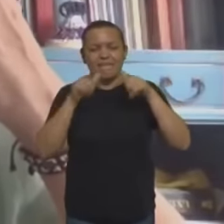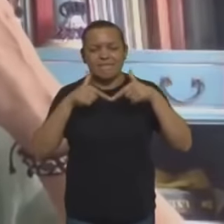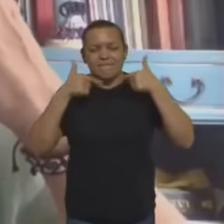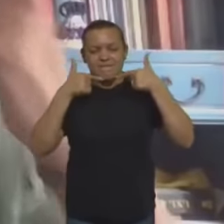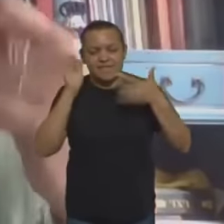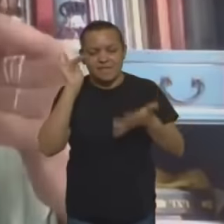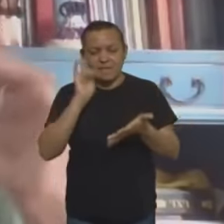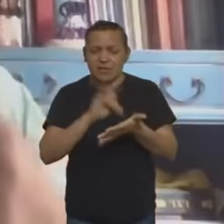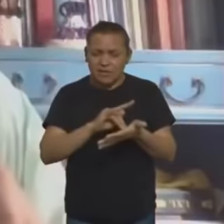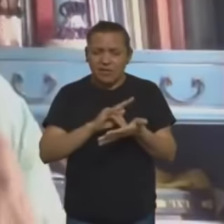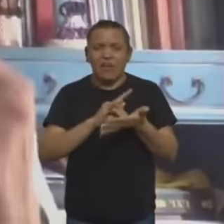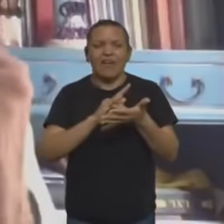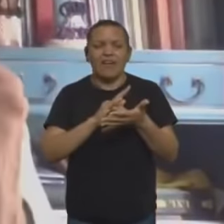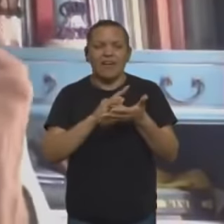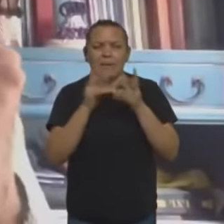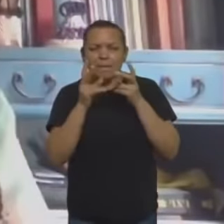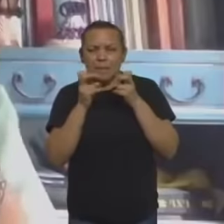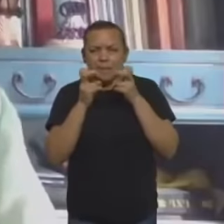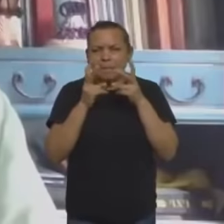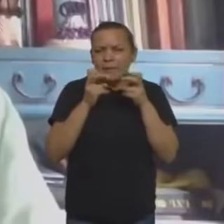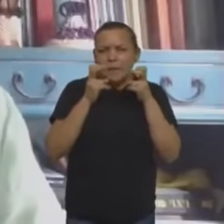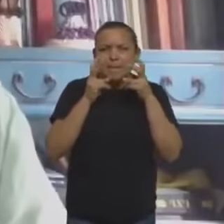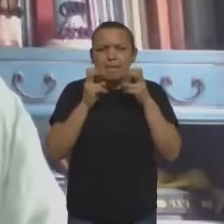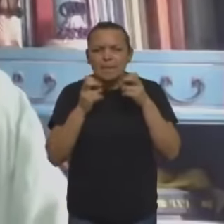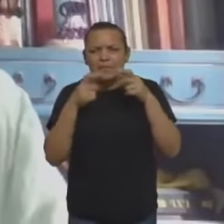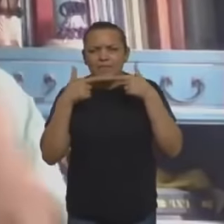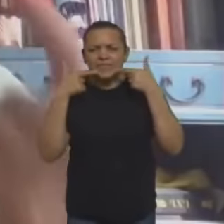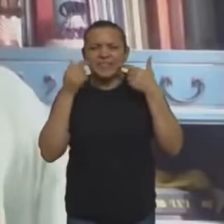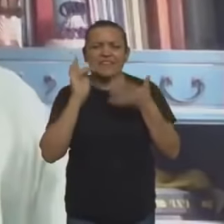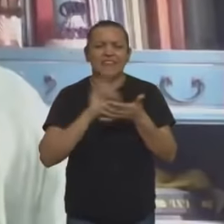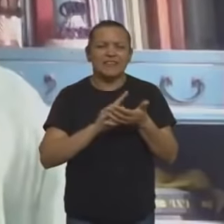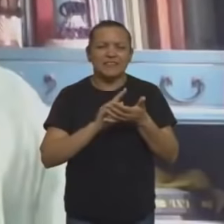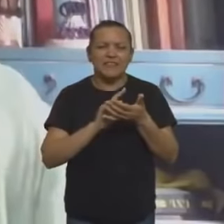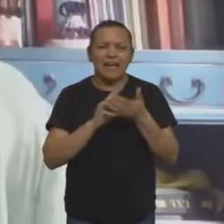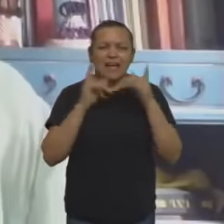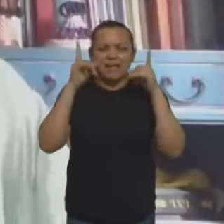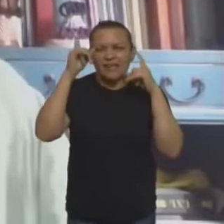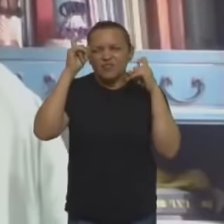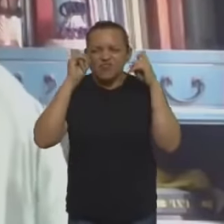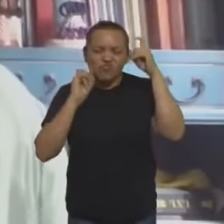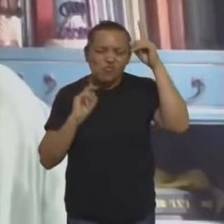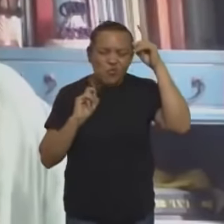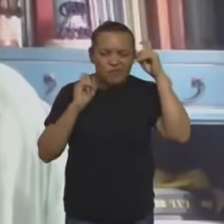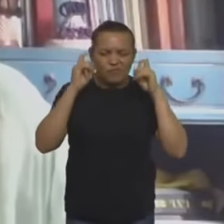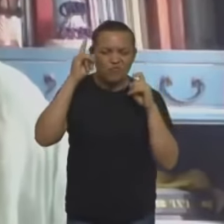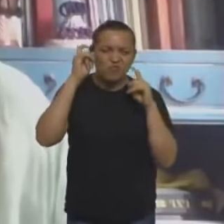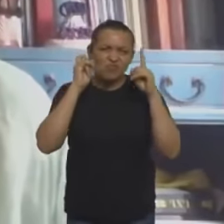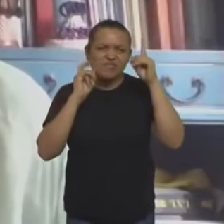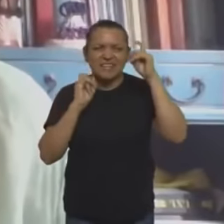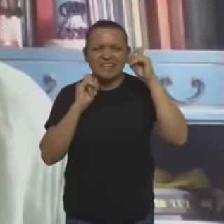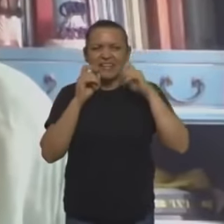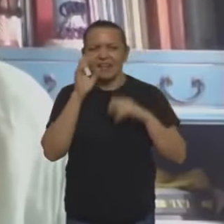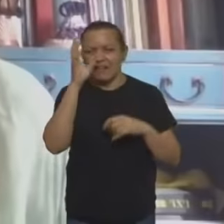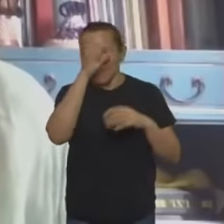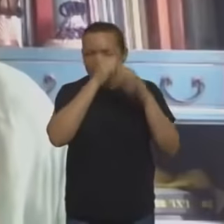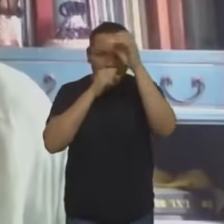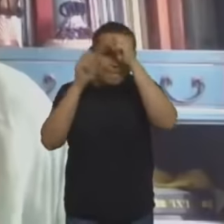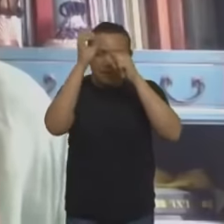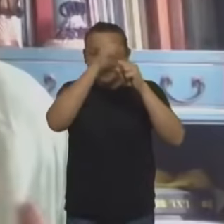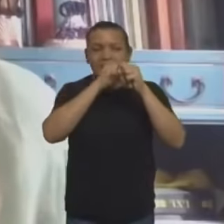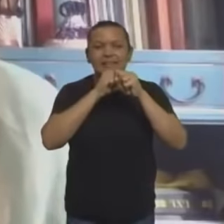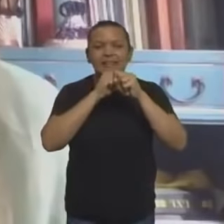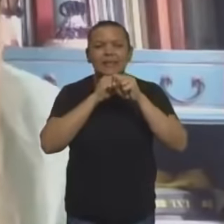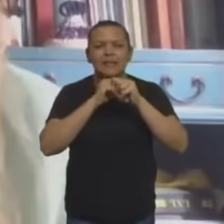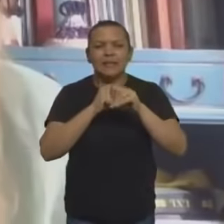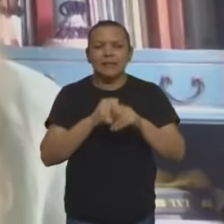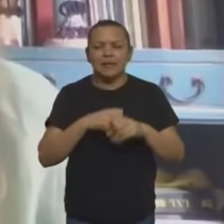Pé de galinha do lado. Então, as crianças vão aprendendo as feições, né? Então, quando eu tenho